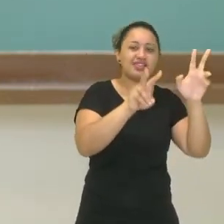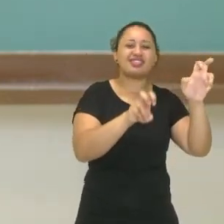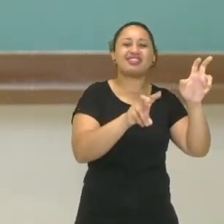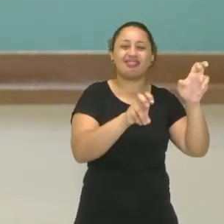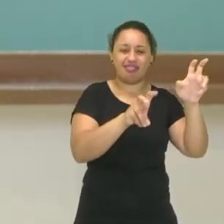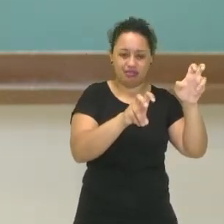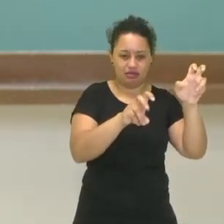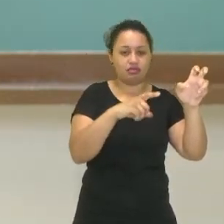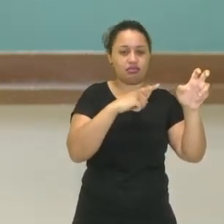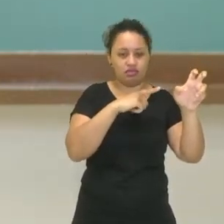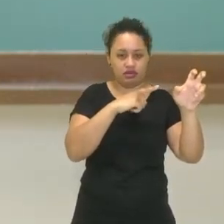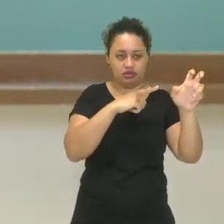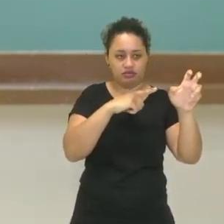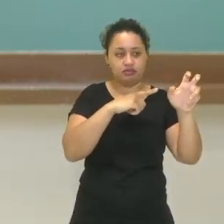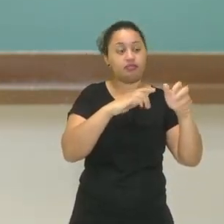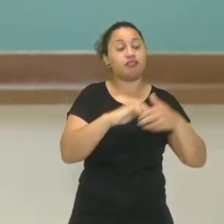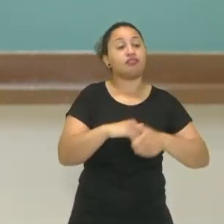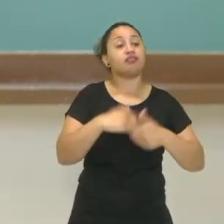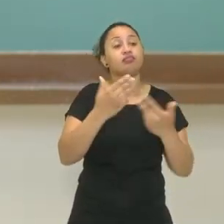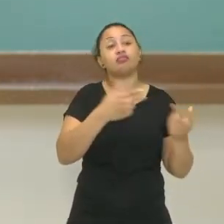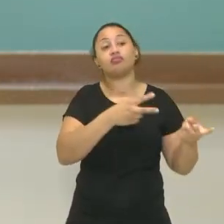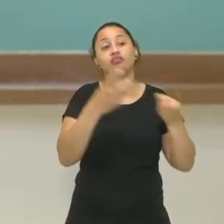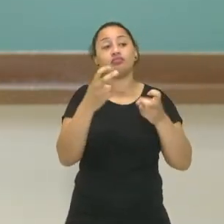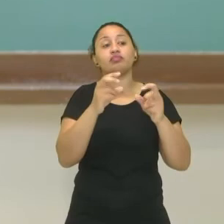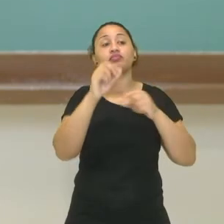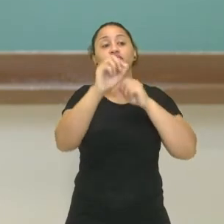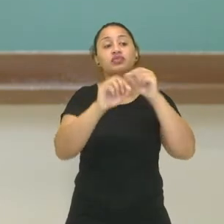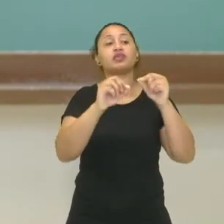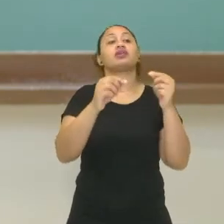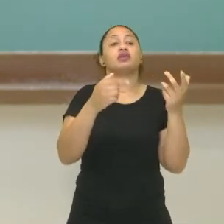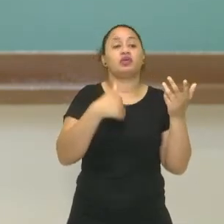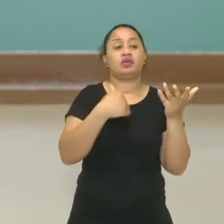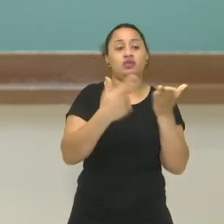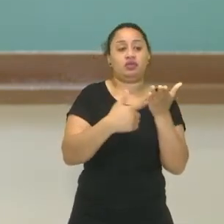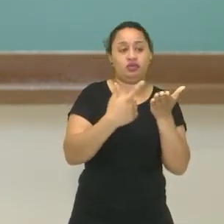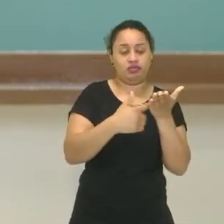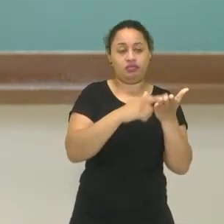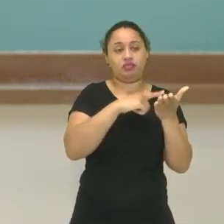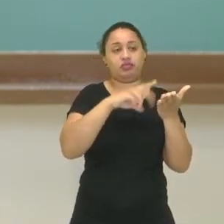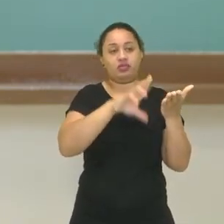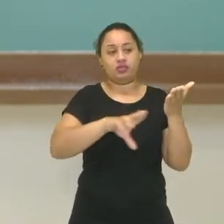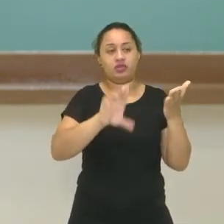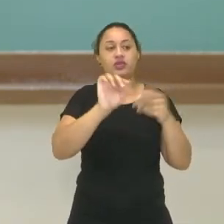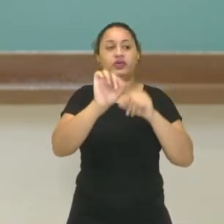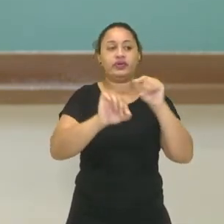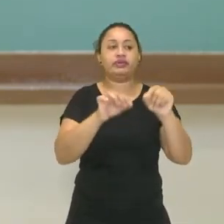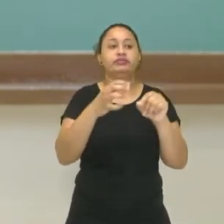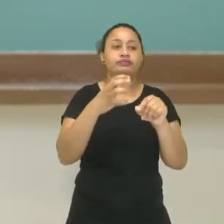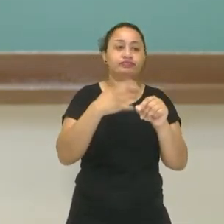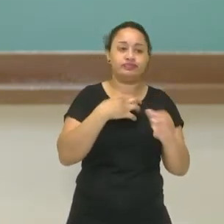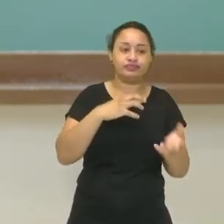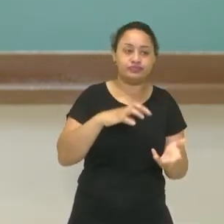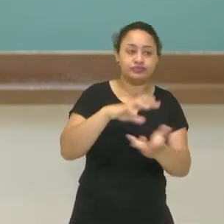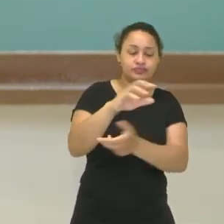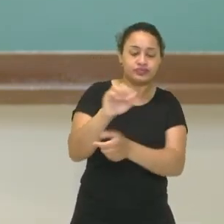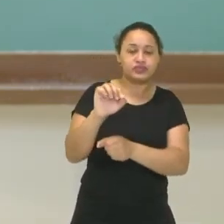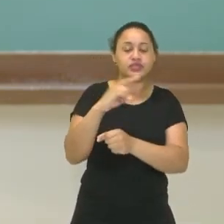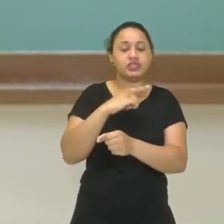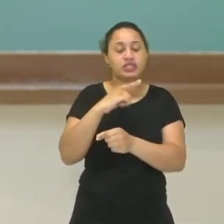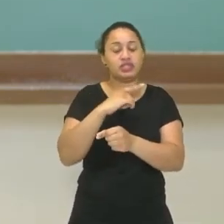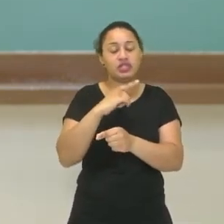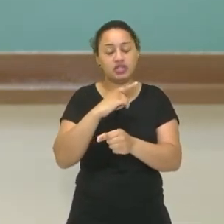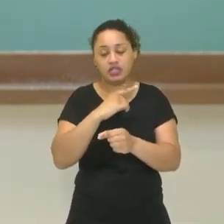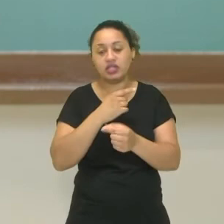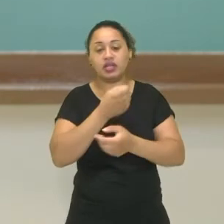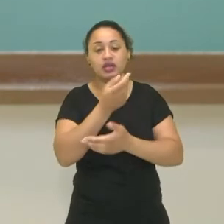outro texto. Então, eu vejo, por exemplo, aqui os livros citados. Do Sentimento do Mundo, em que há o poema A Noite Dissolve